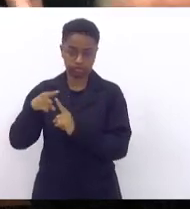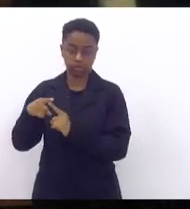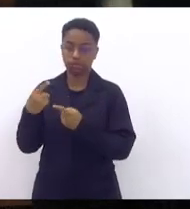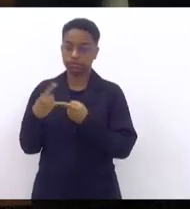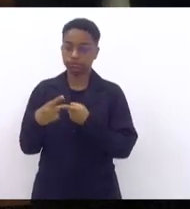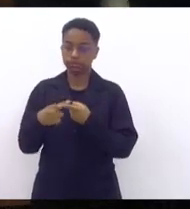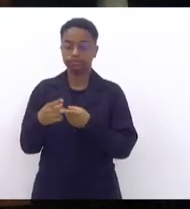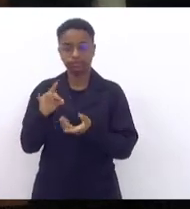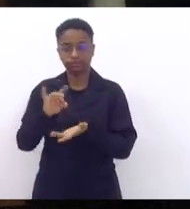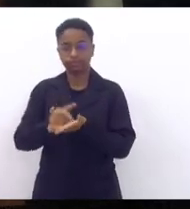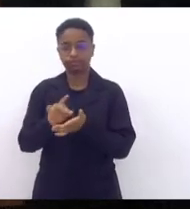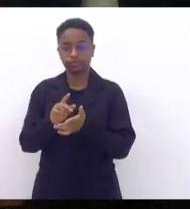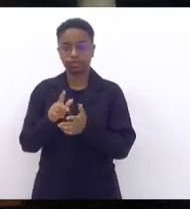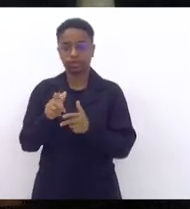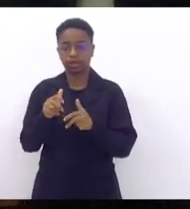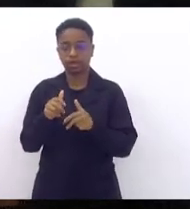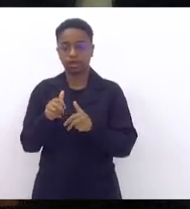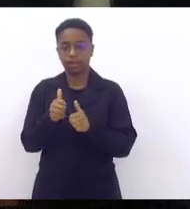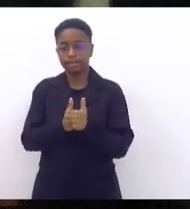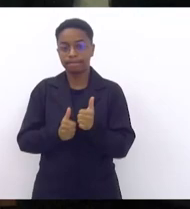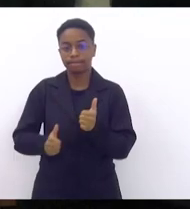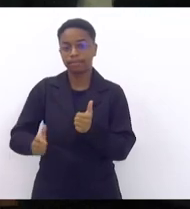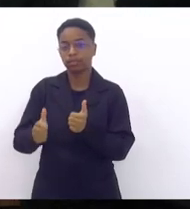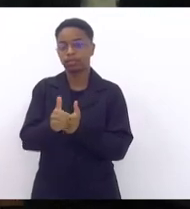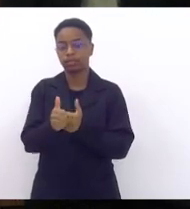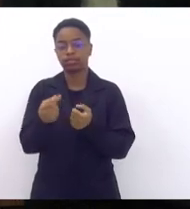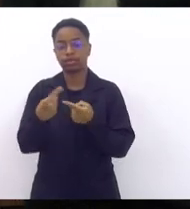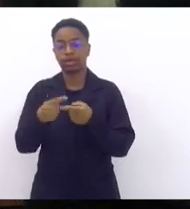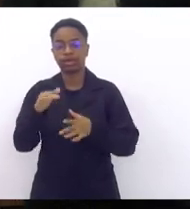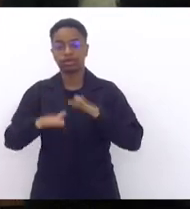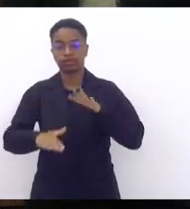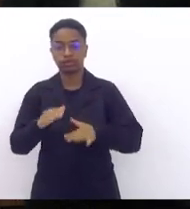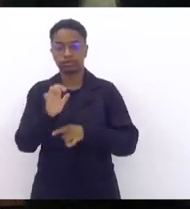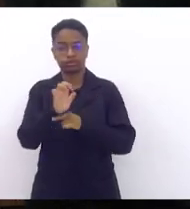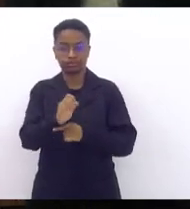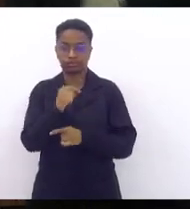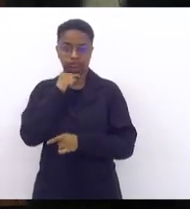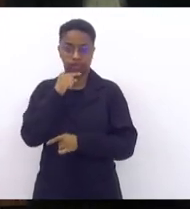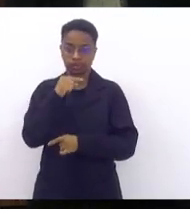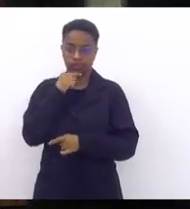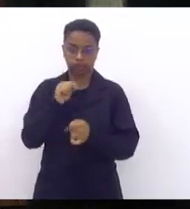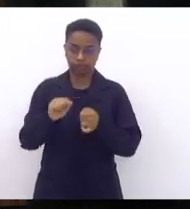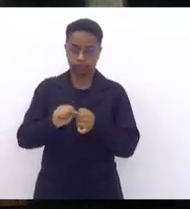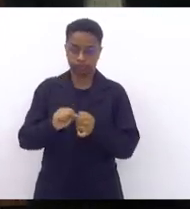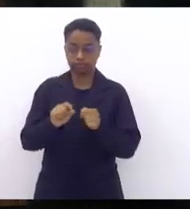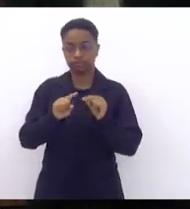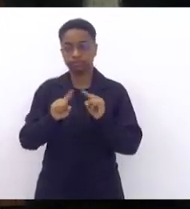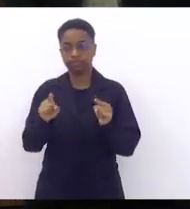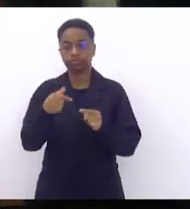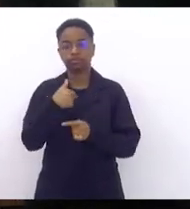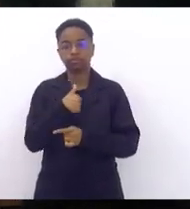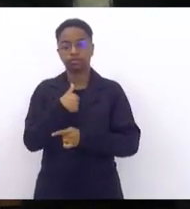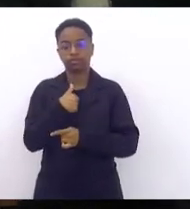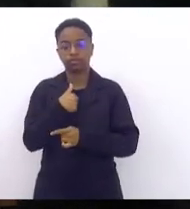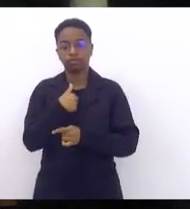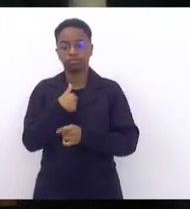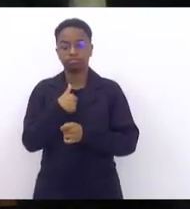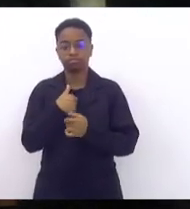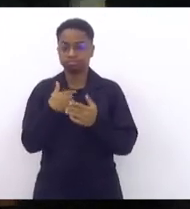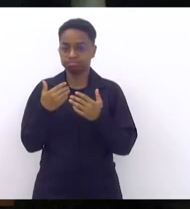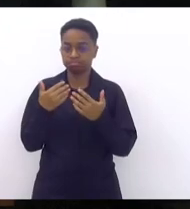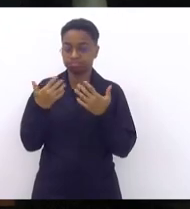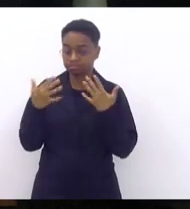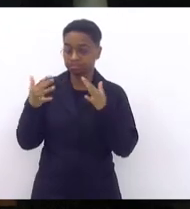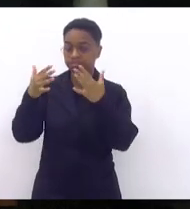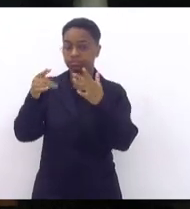grandes protagonistas de funções que muitas vezes o Estado não consegue alcançar, fica aqui o meu apreço, o meu louvor,